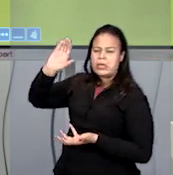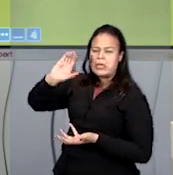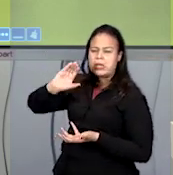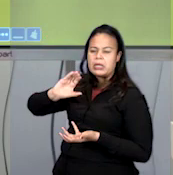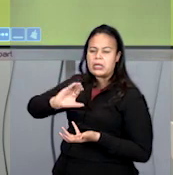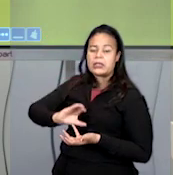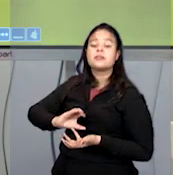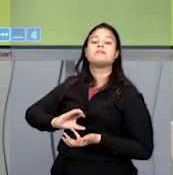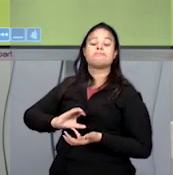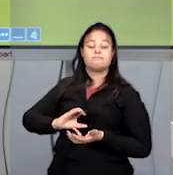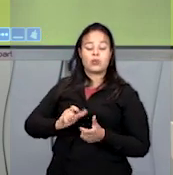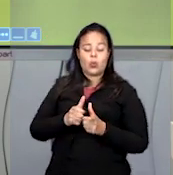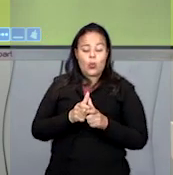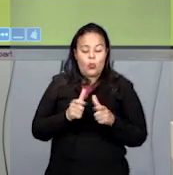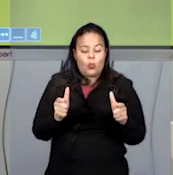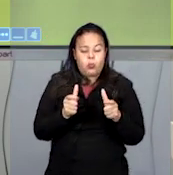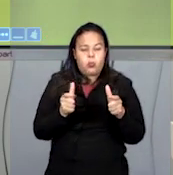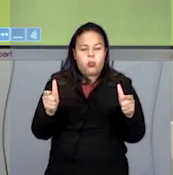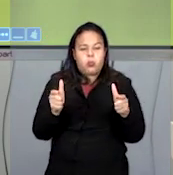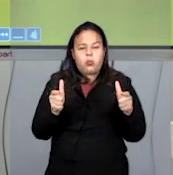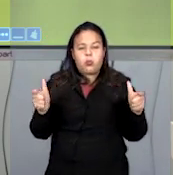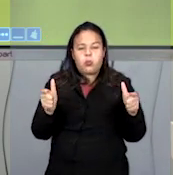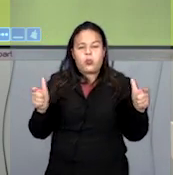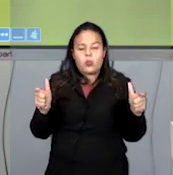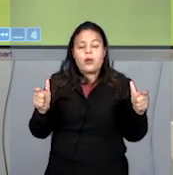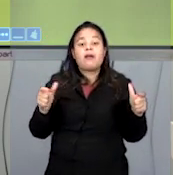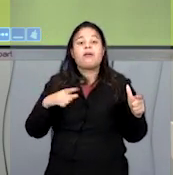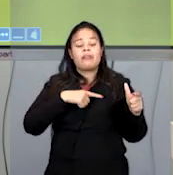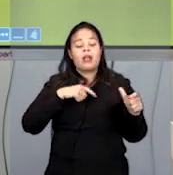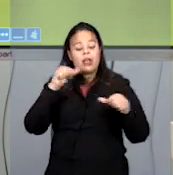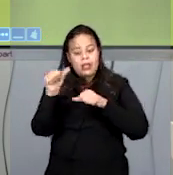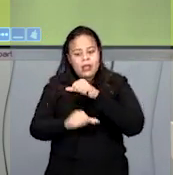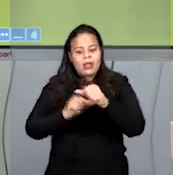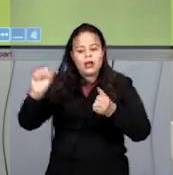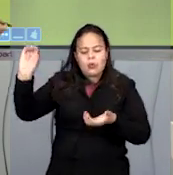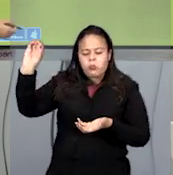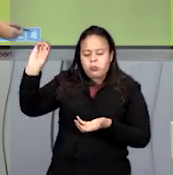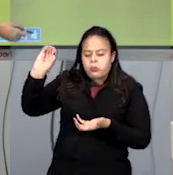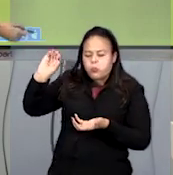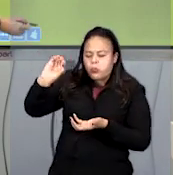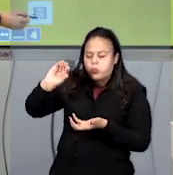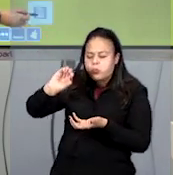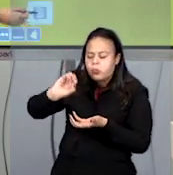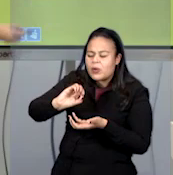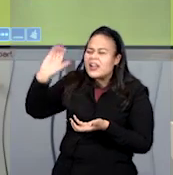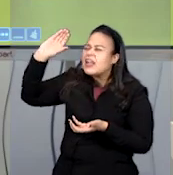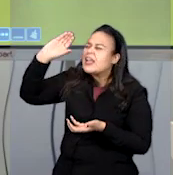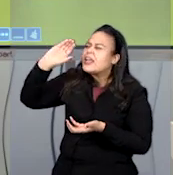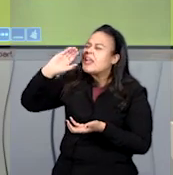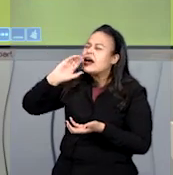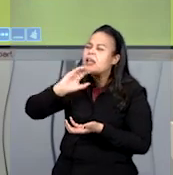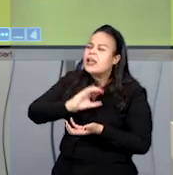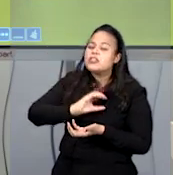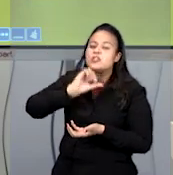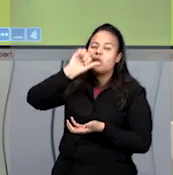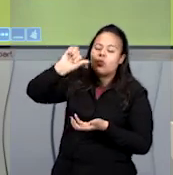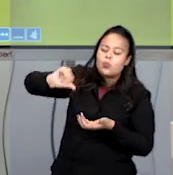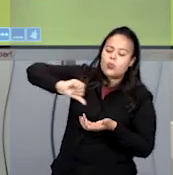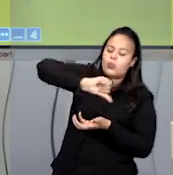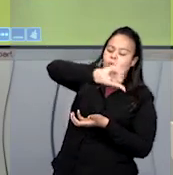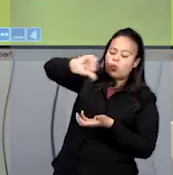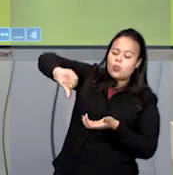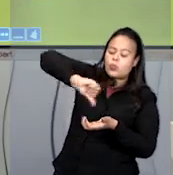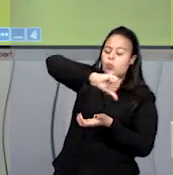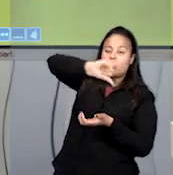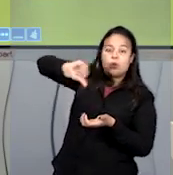gás carbônico intensifica o efeito estufa e causa o aquecimento global, alterando as